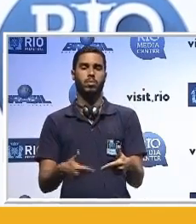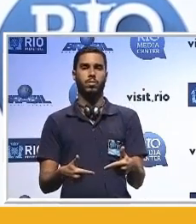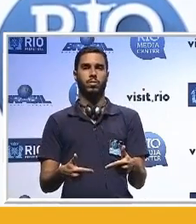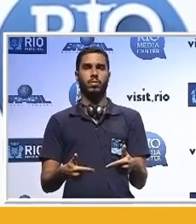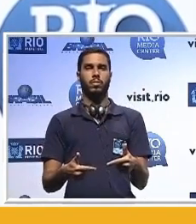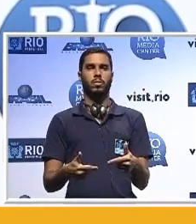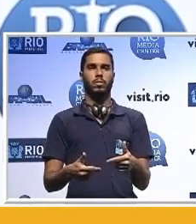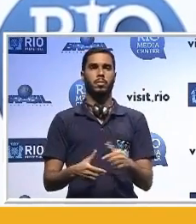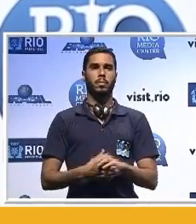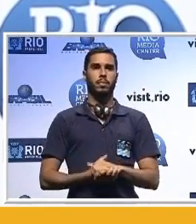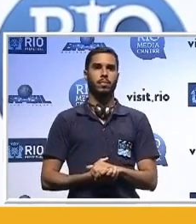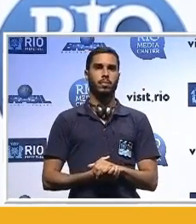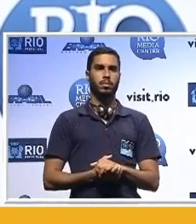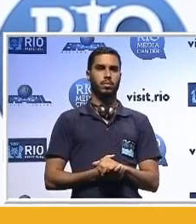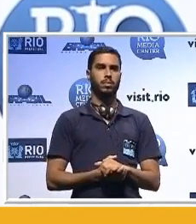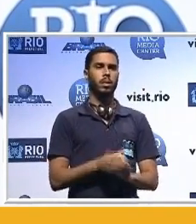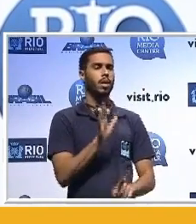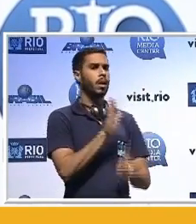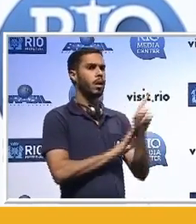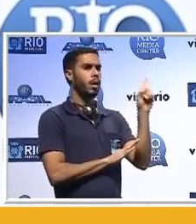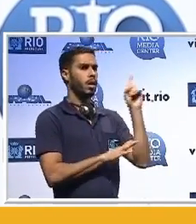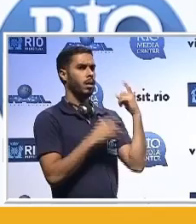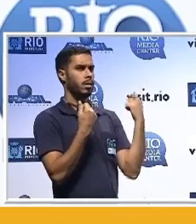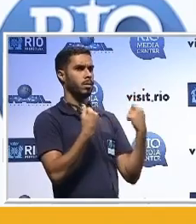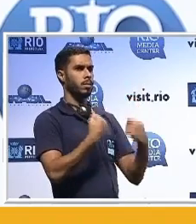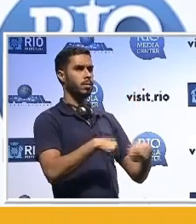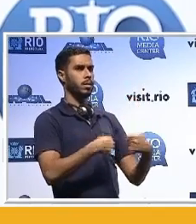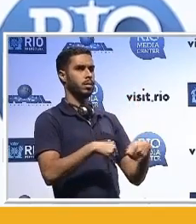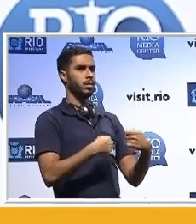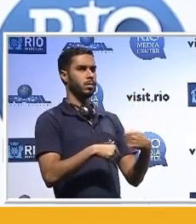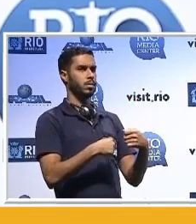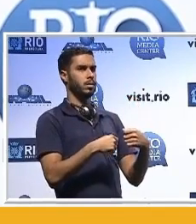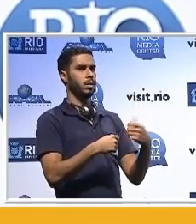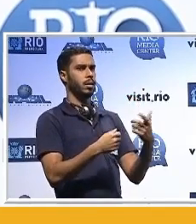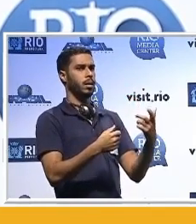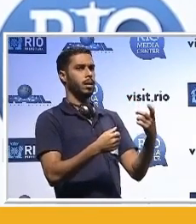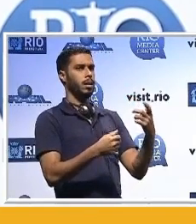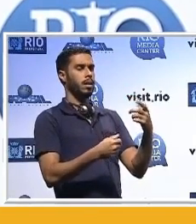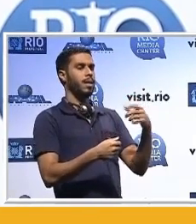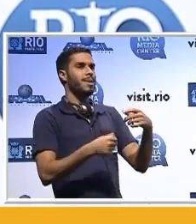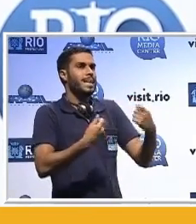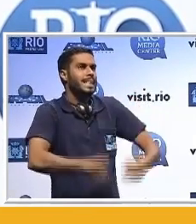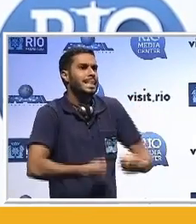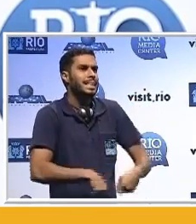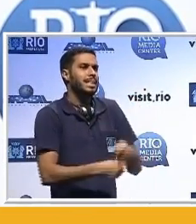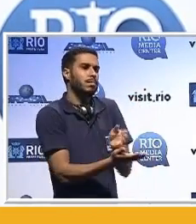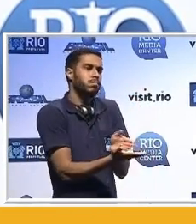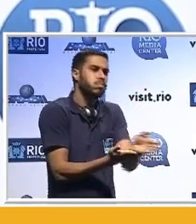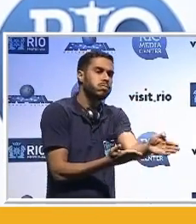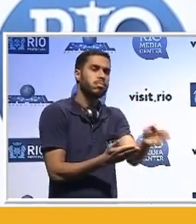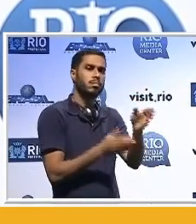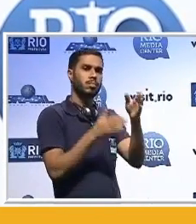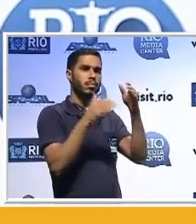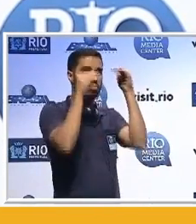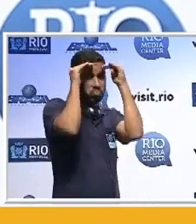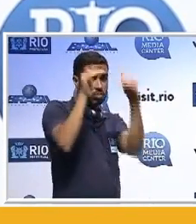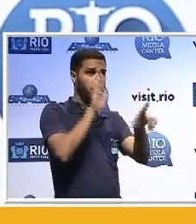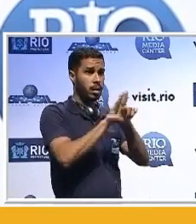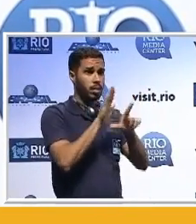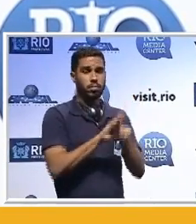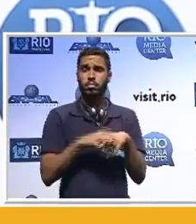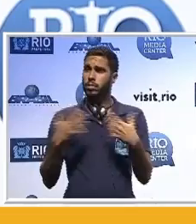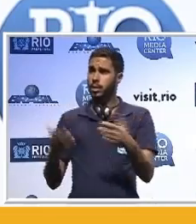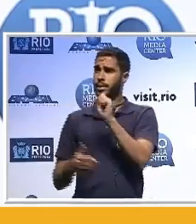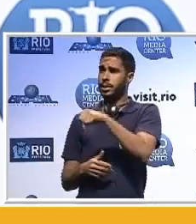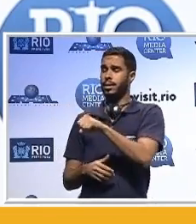atuar. por completo, porque não só as